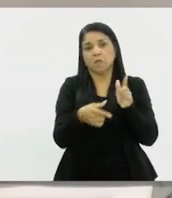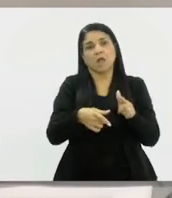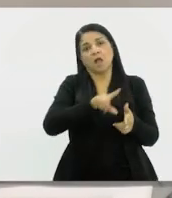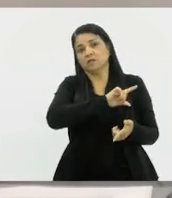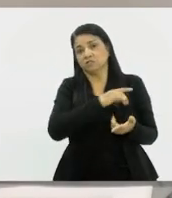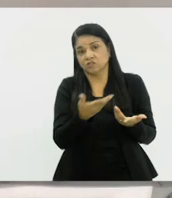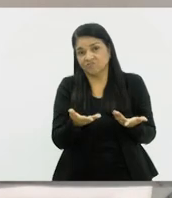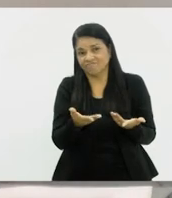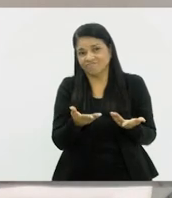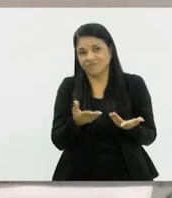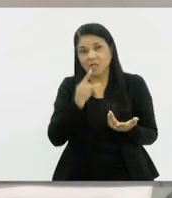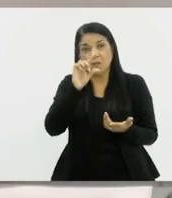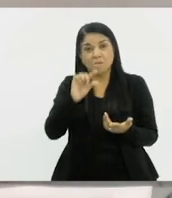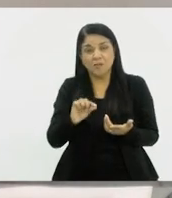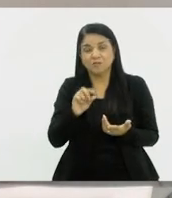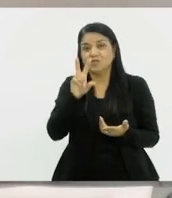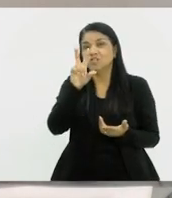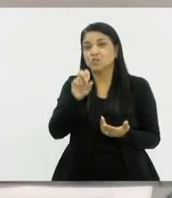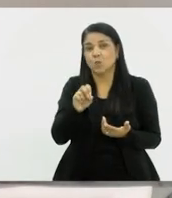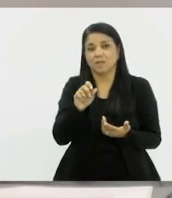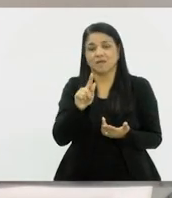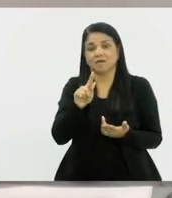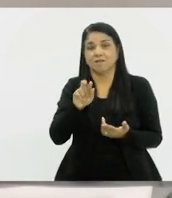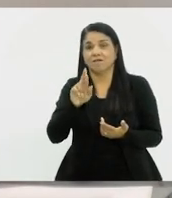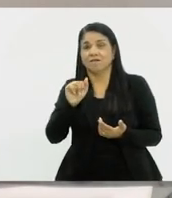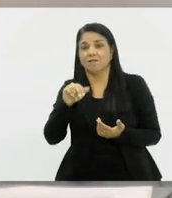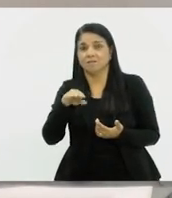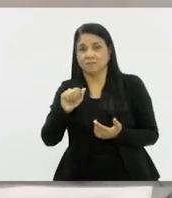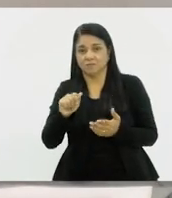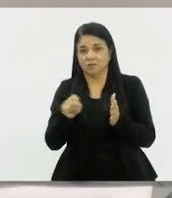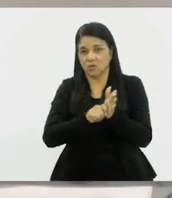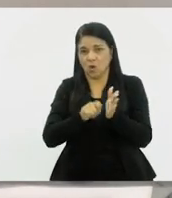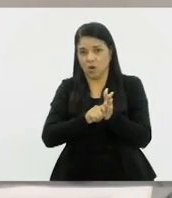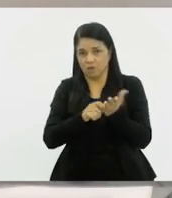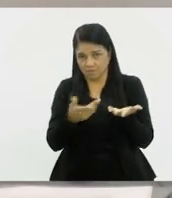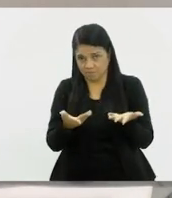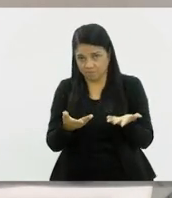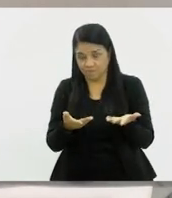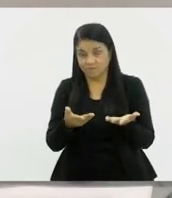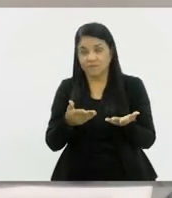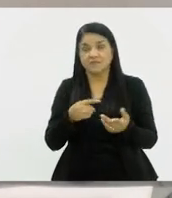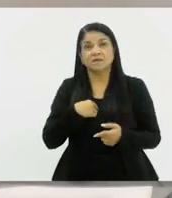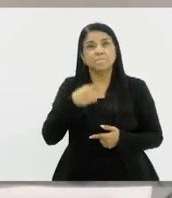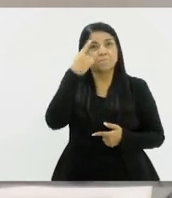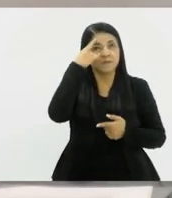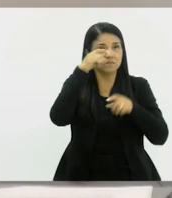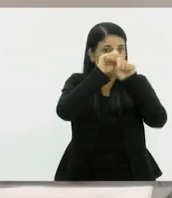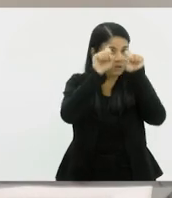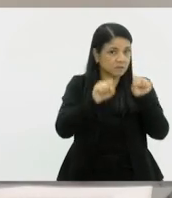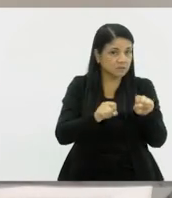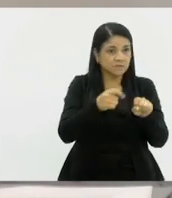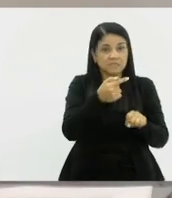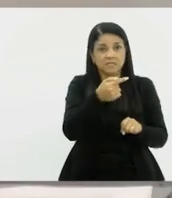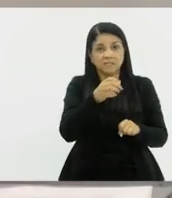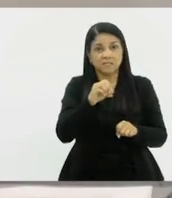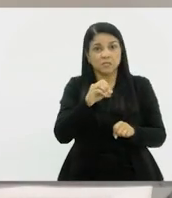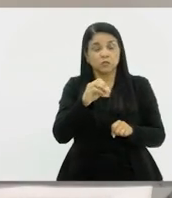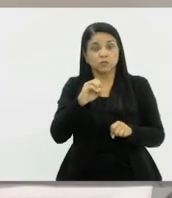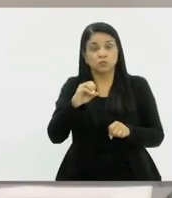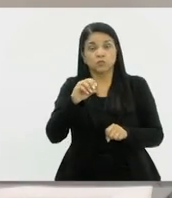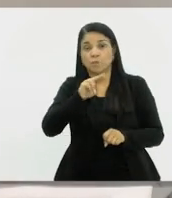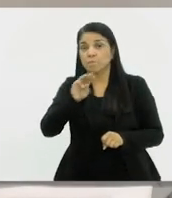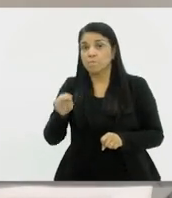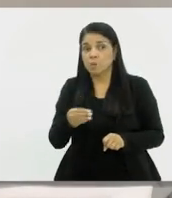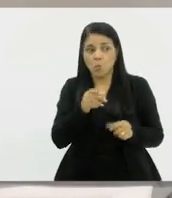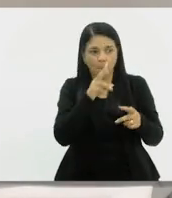que do que 50 G então Imaginem um sistema que tem 700.000 presos custando uma fortuna por ano